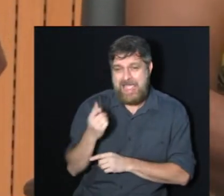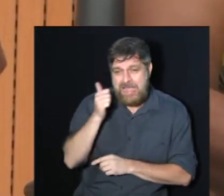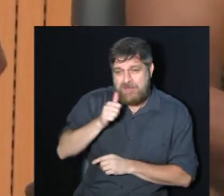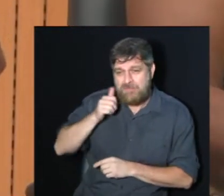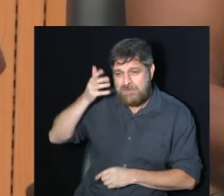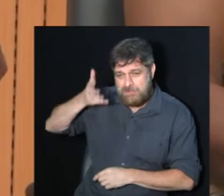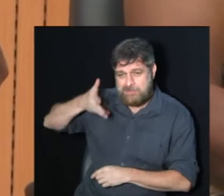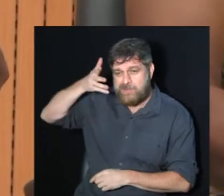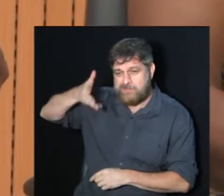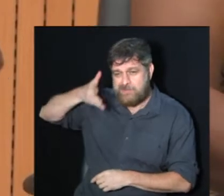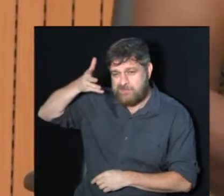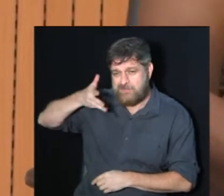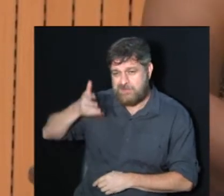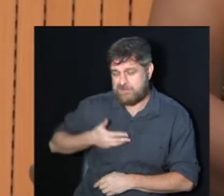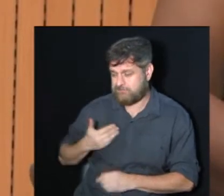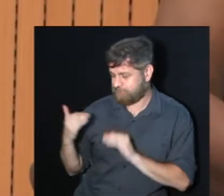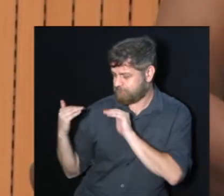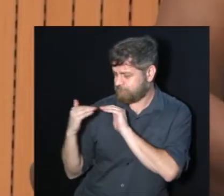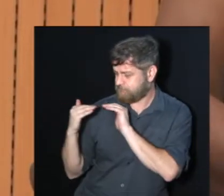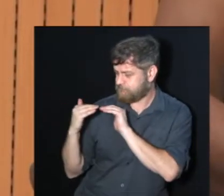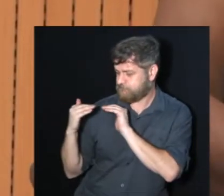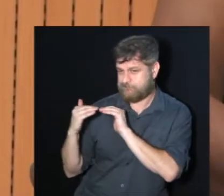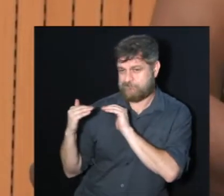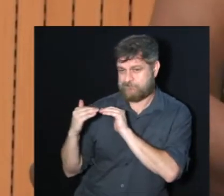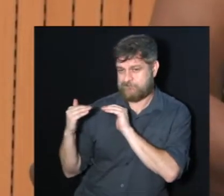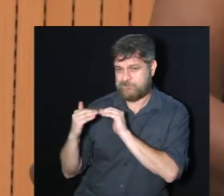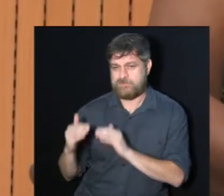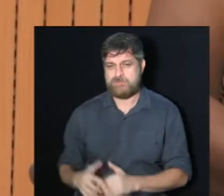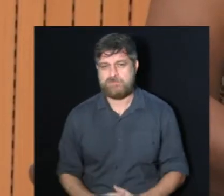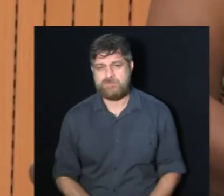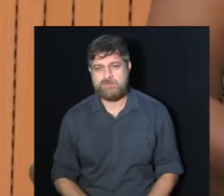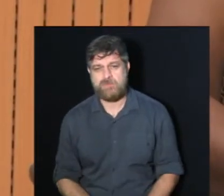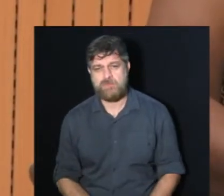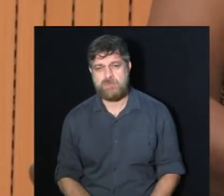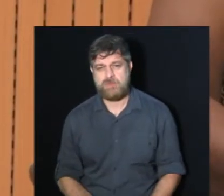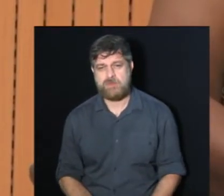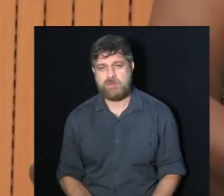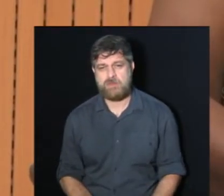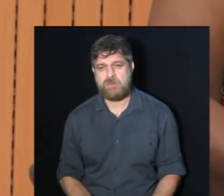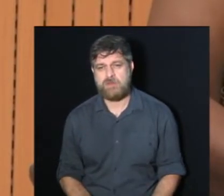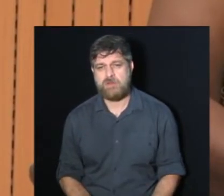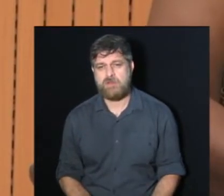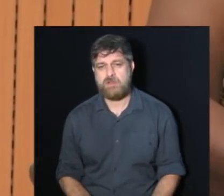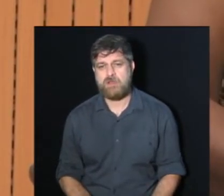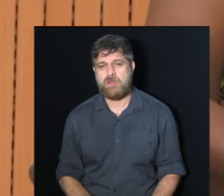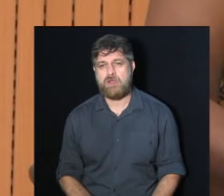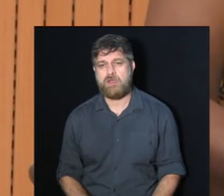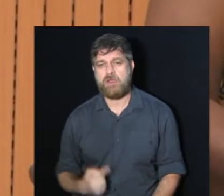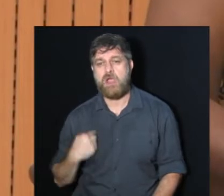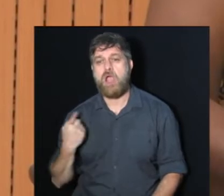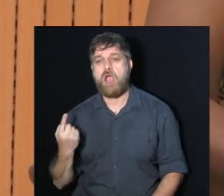falar. Mas eu vou falar sobre nossa casa,